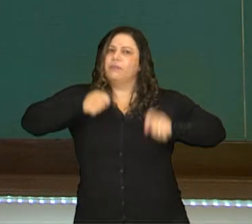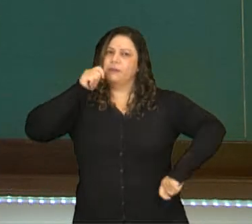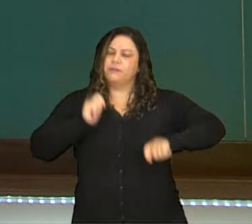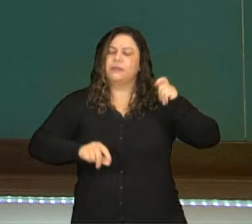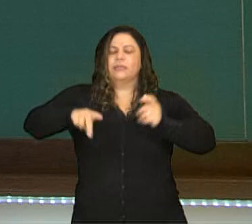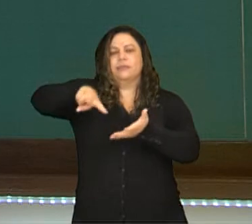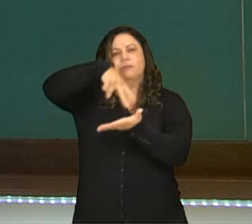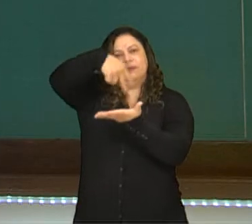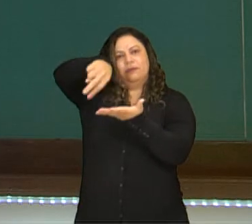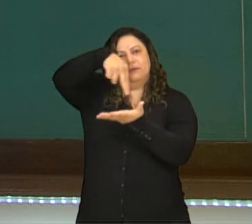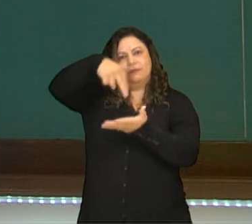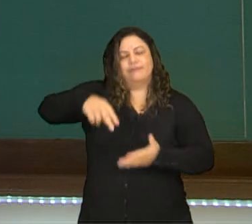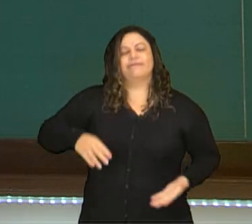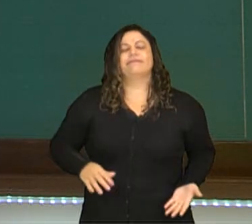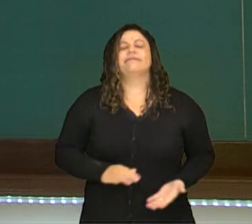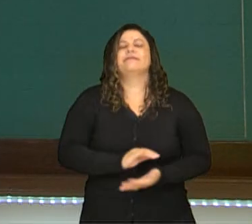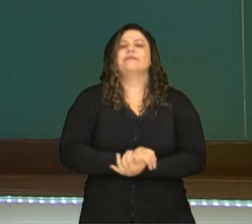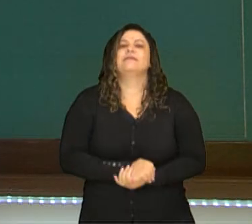dançar.